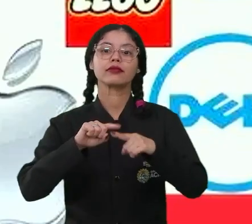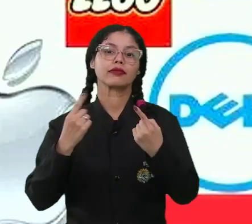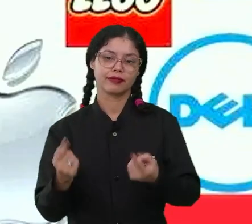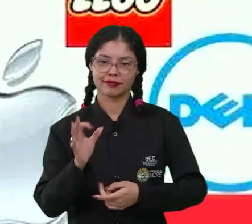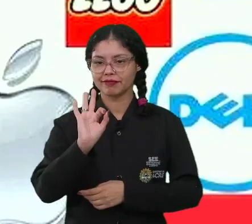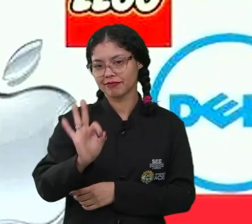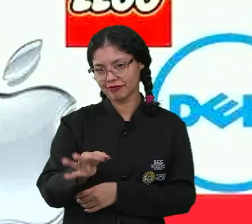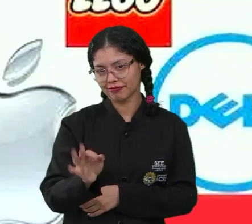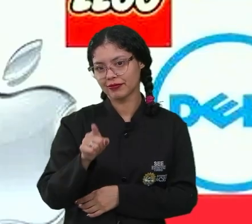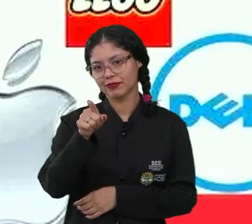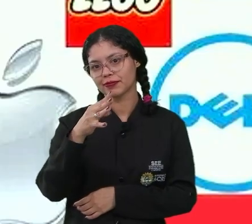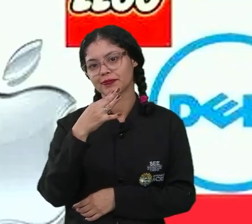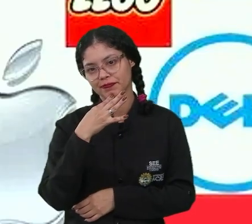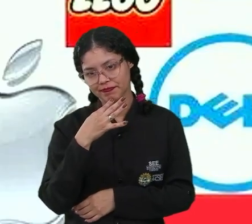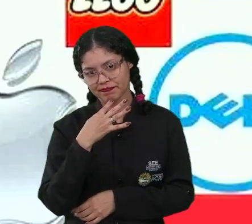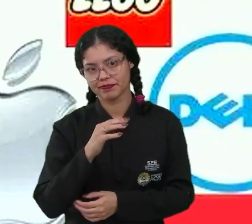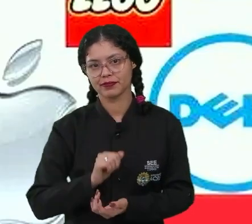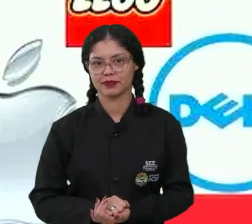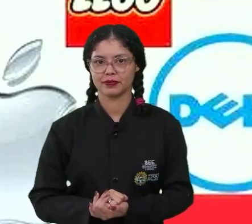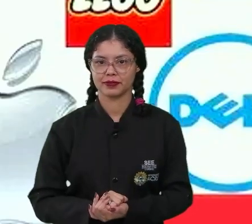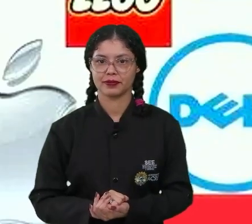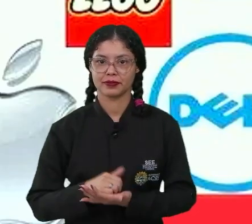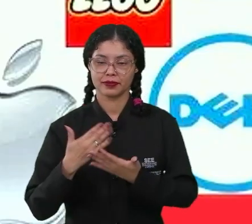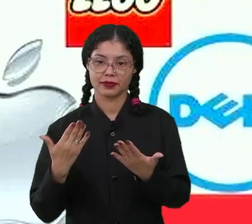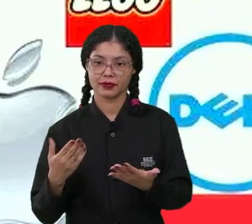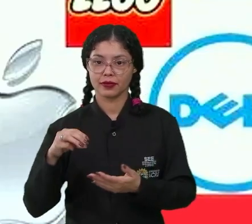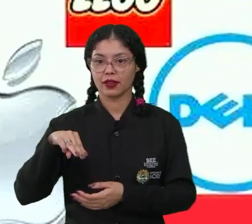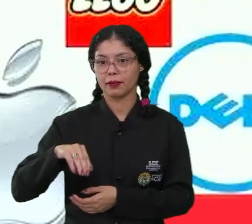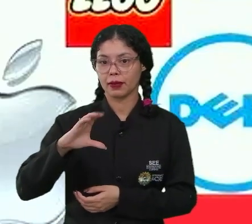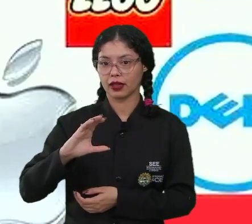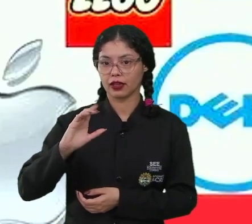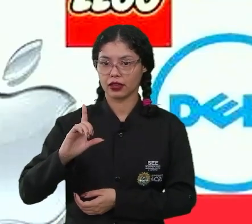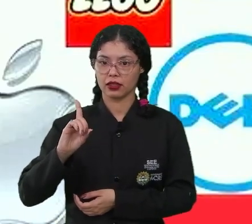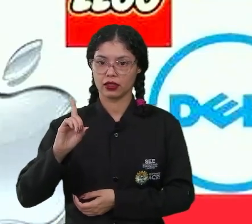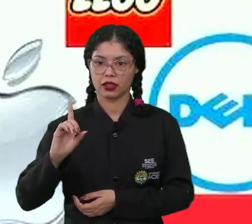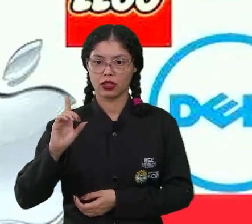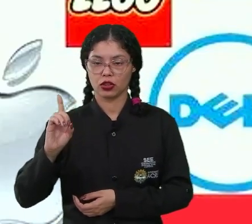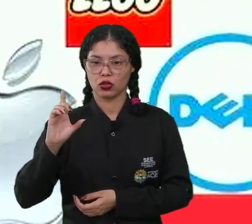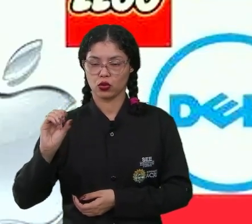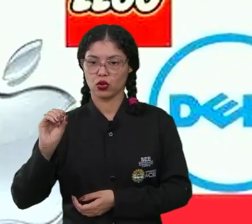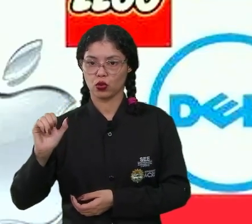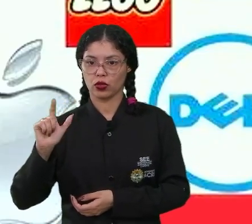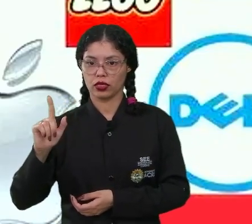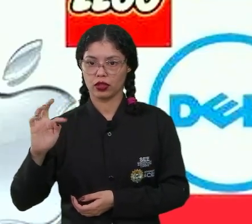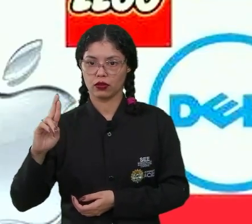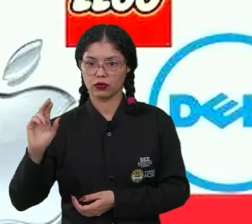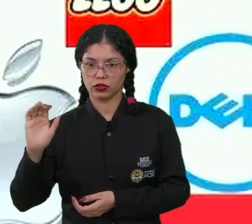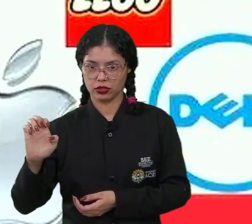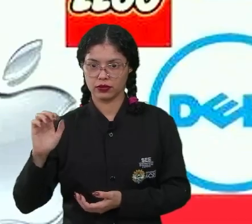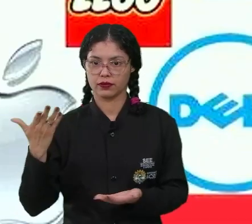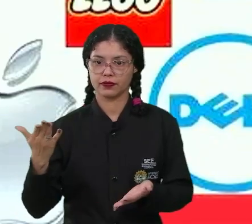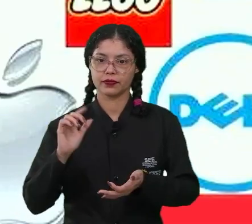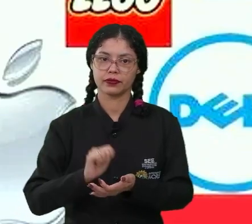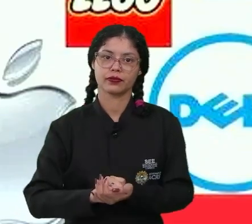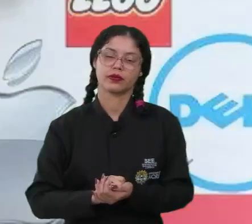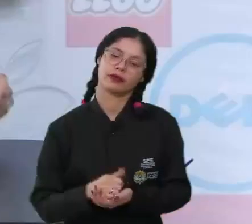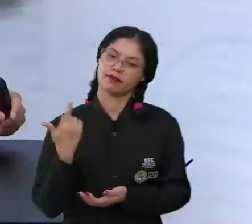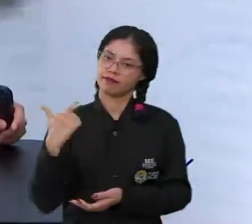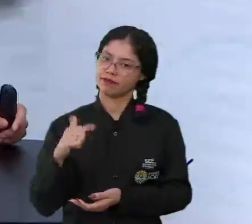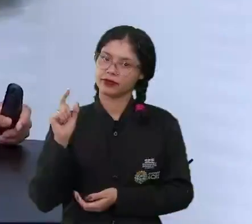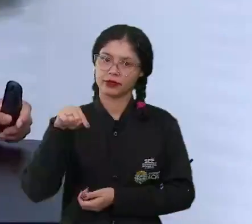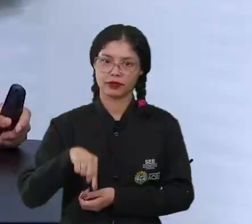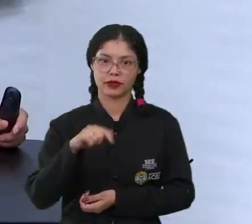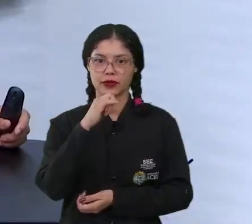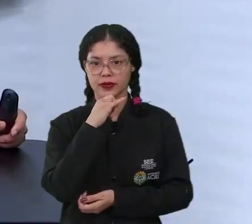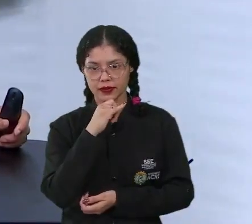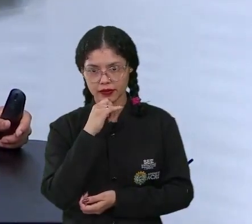com certeza você conhece, e essa empresa é o McDonald's. E aí, o McDonald's nós não temos ainda